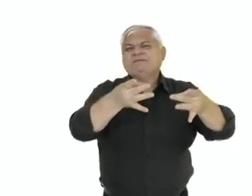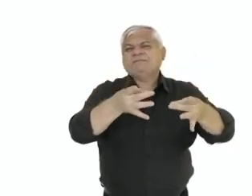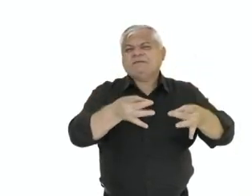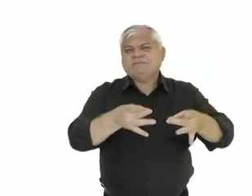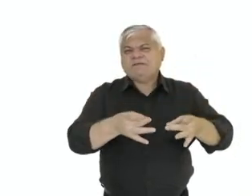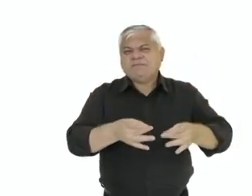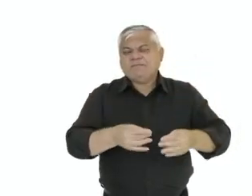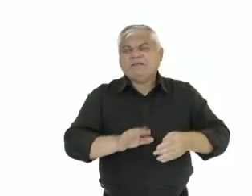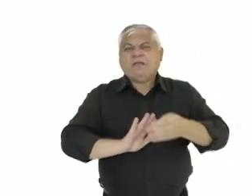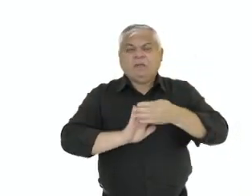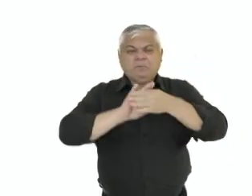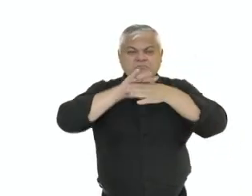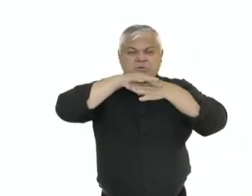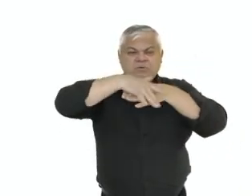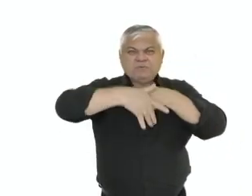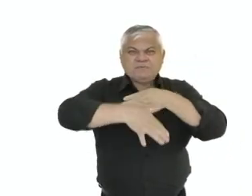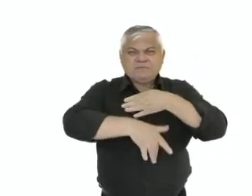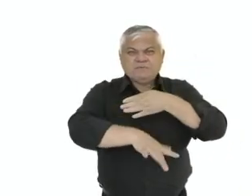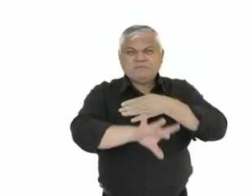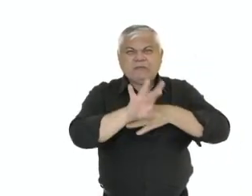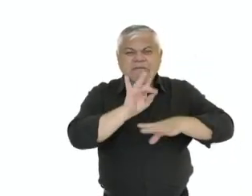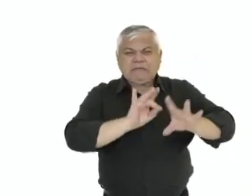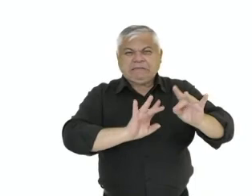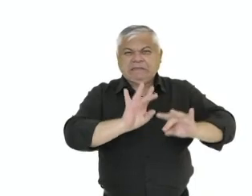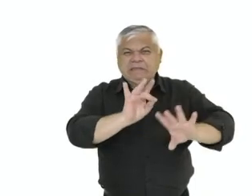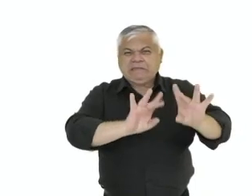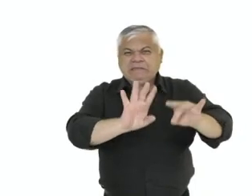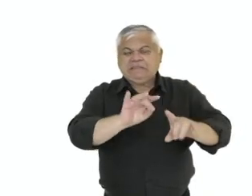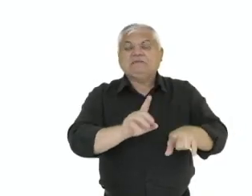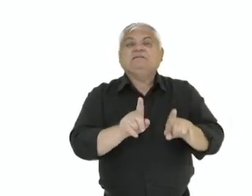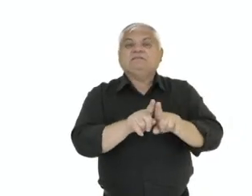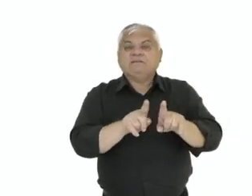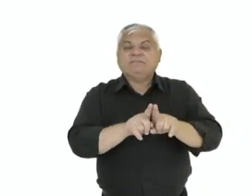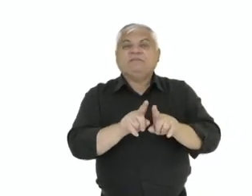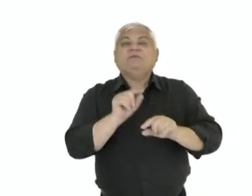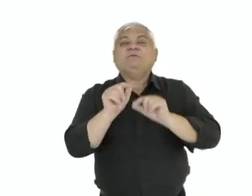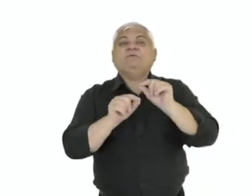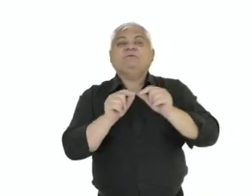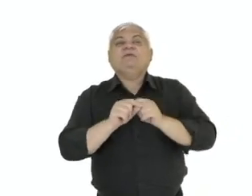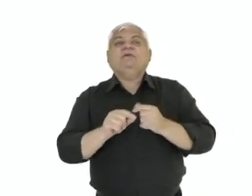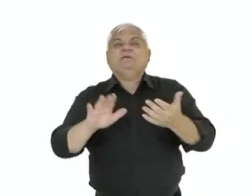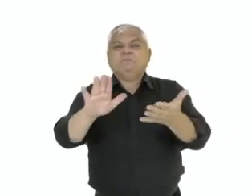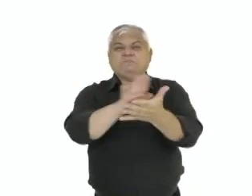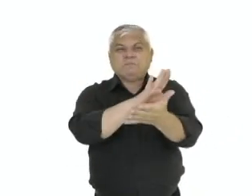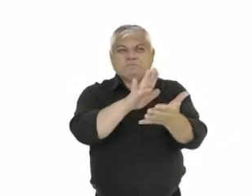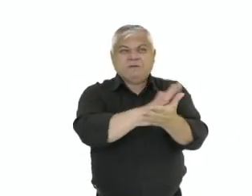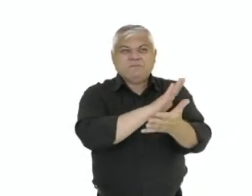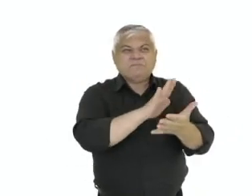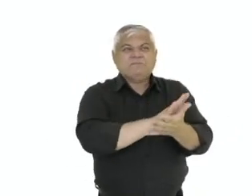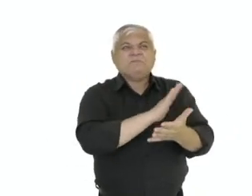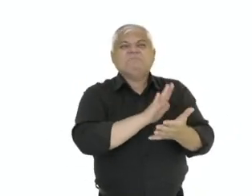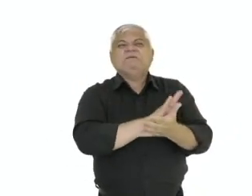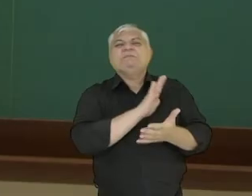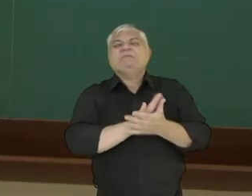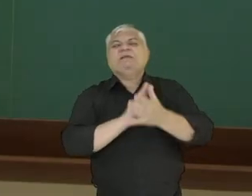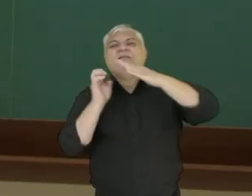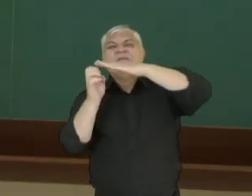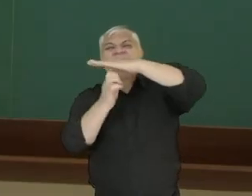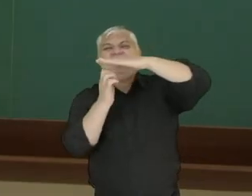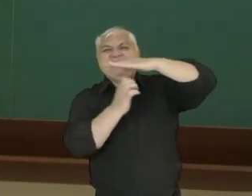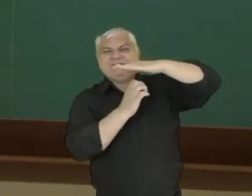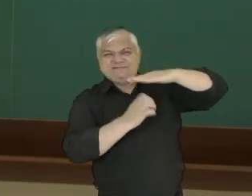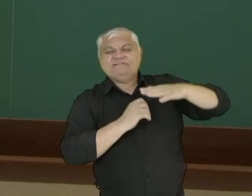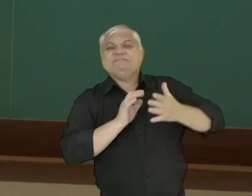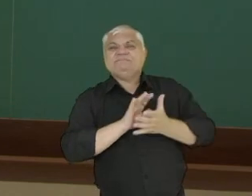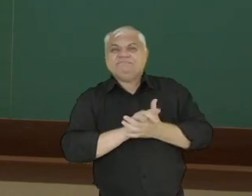da barragem, a onda de rejeito e os avanços de rejeitos avançando as áreas da empresa.